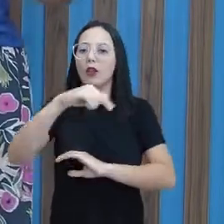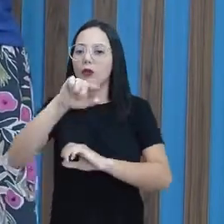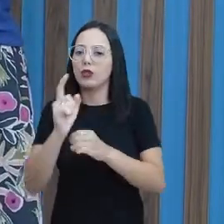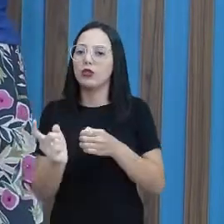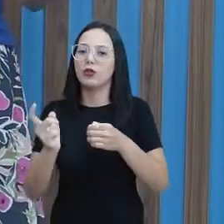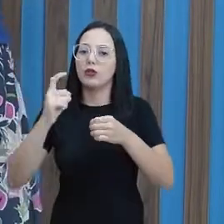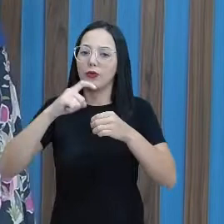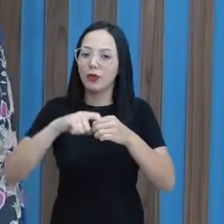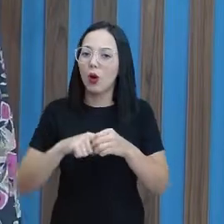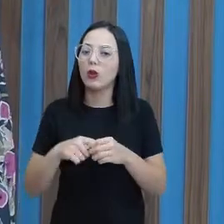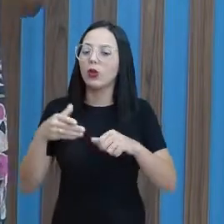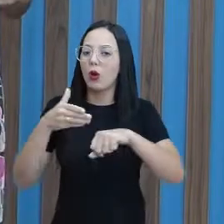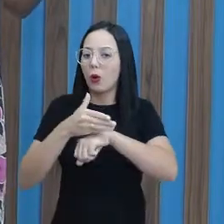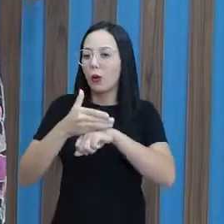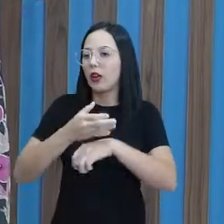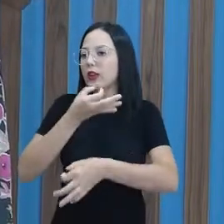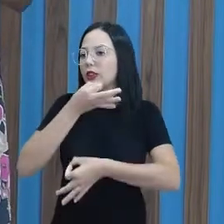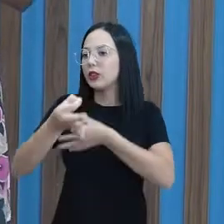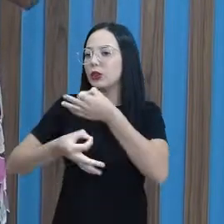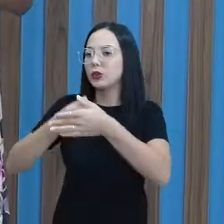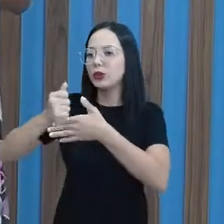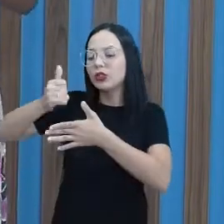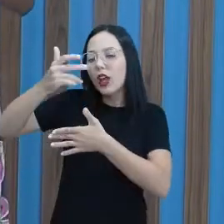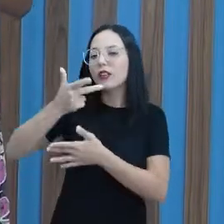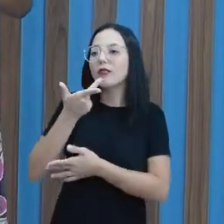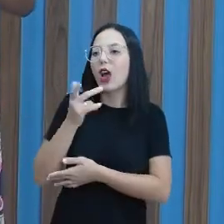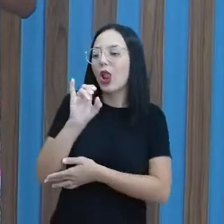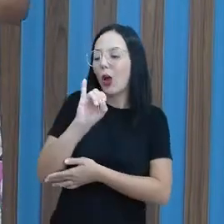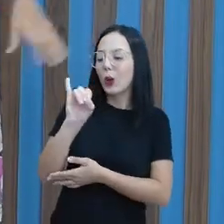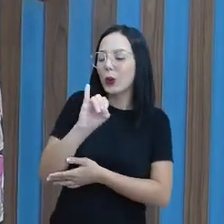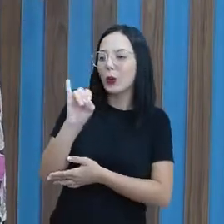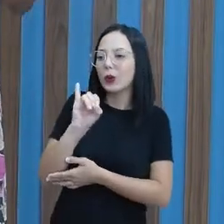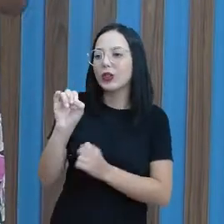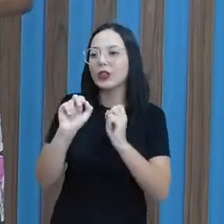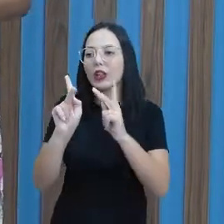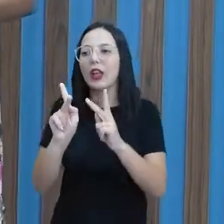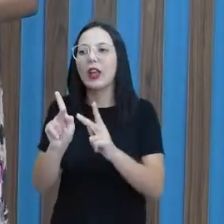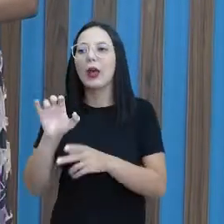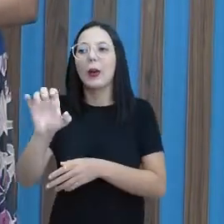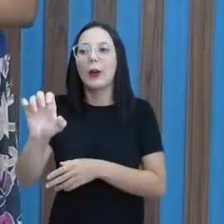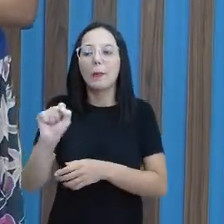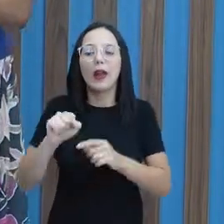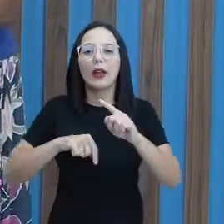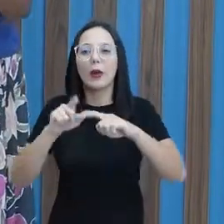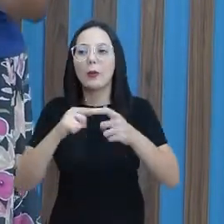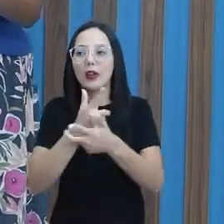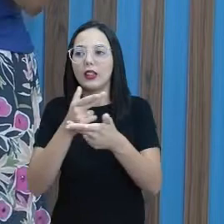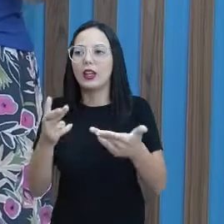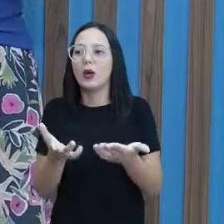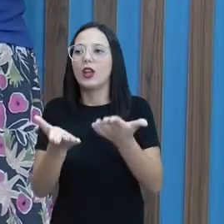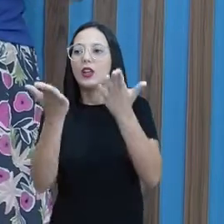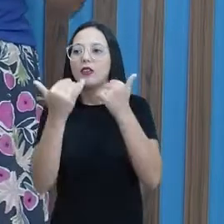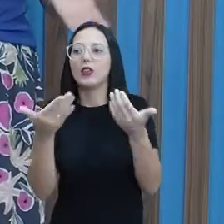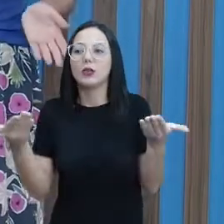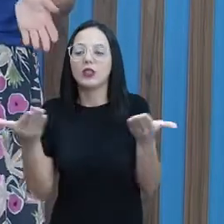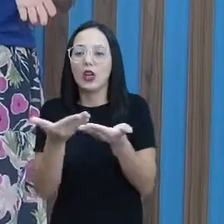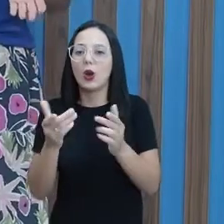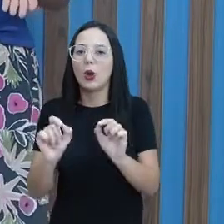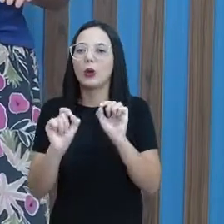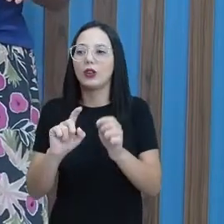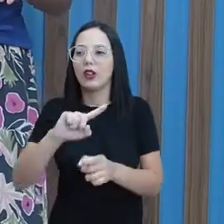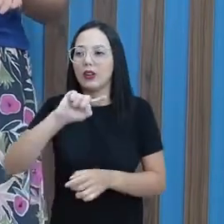voltam, logo no chat, dão um oizinho, tá? Peguem o seu material e vamos embarcar no fantástico mundo dos sinais